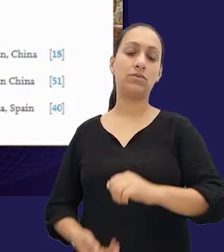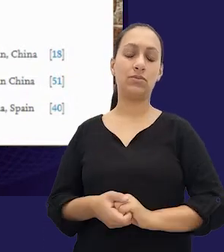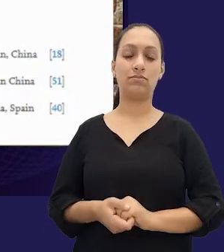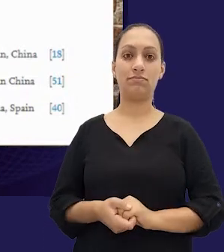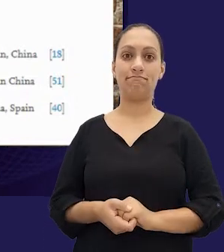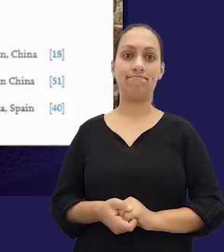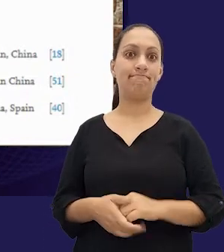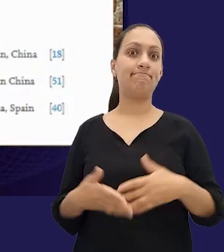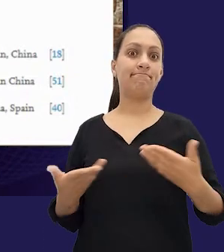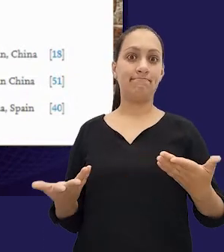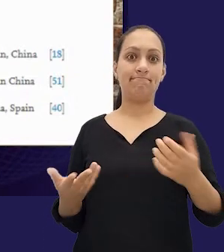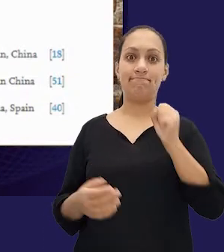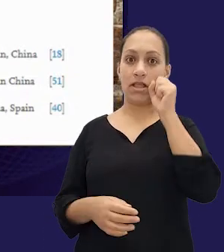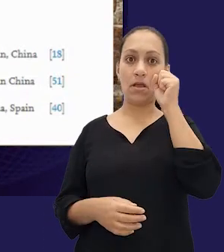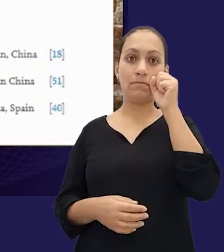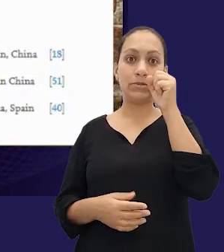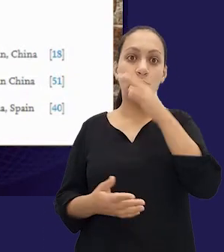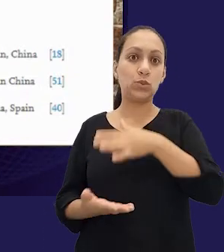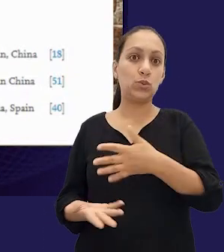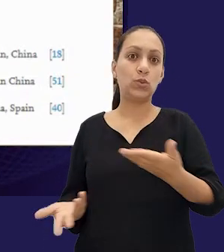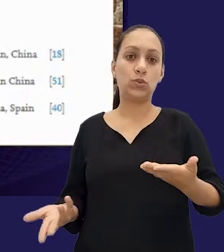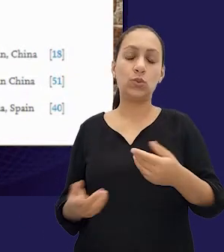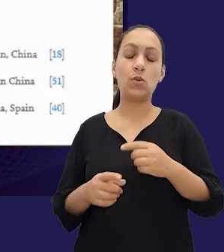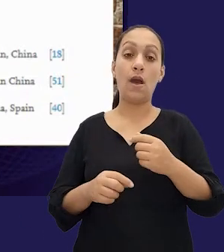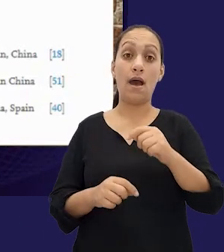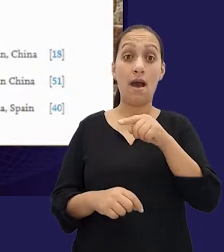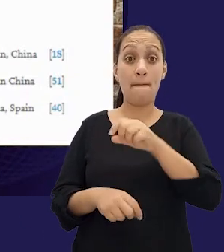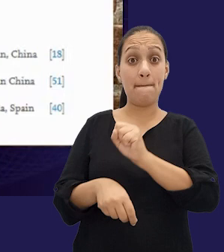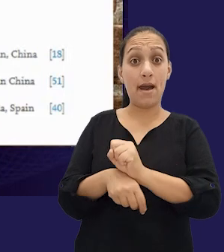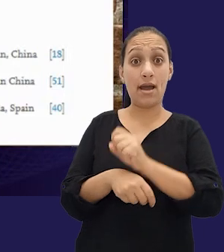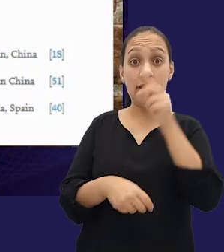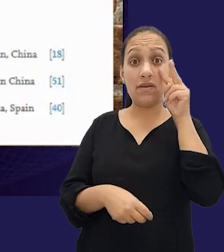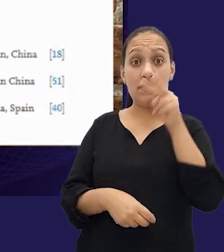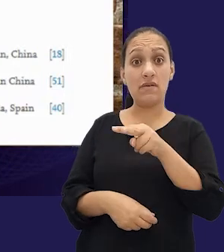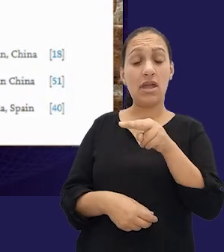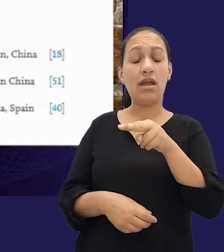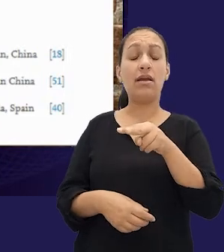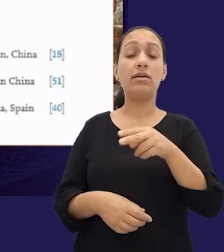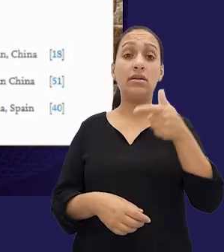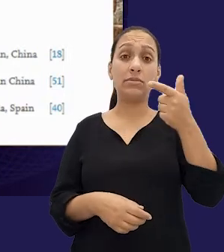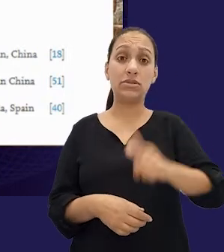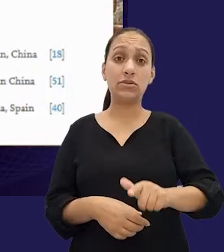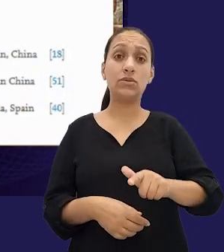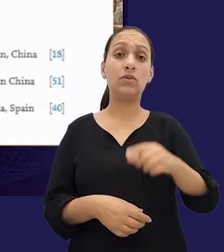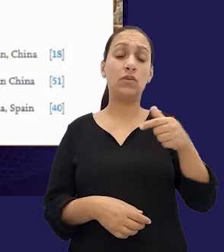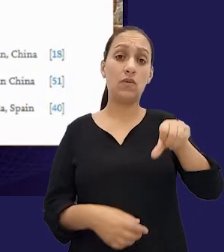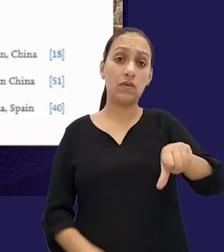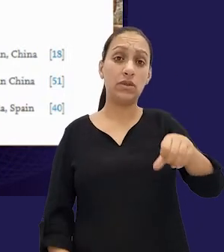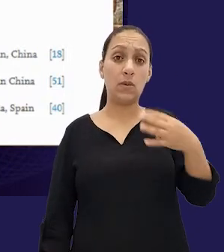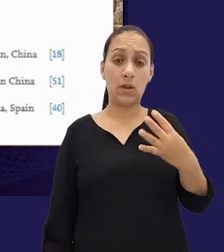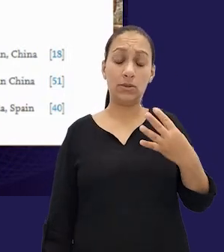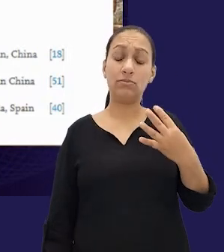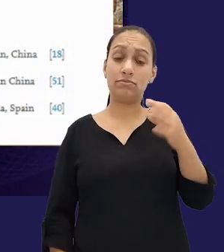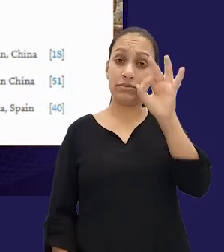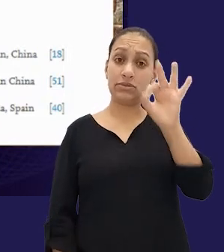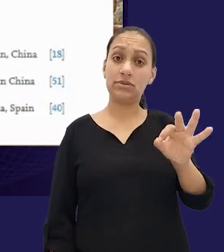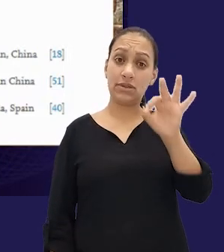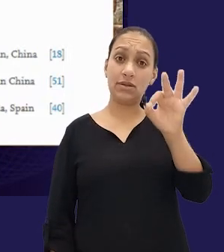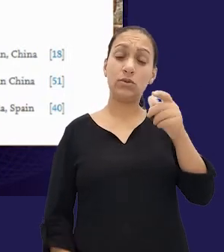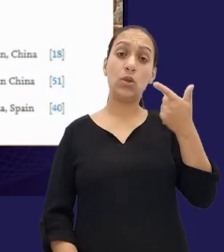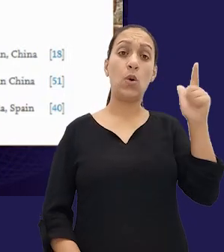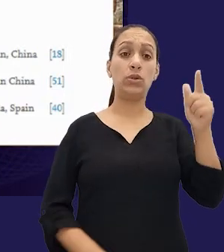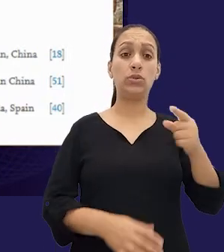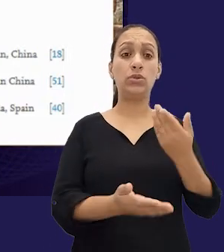Um absurdo, tá? E assim a gente vê, né, se repetir. Aqui também, 94% dos pacientes desse outro